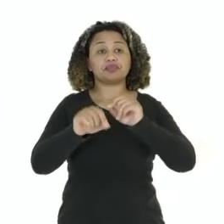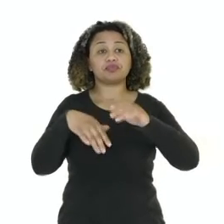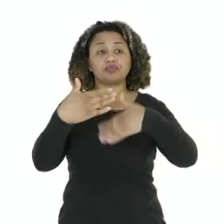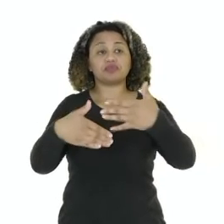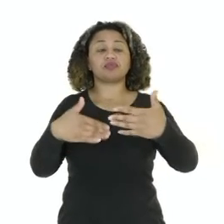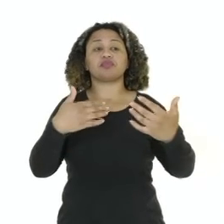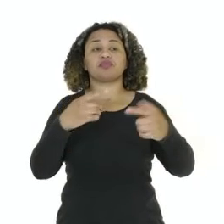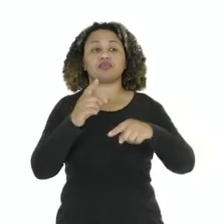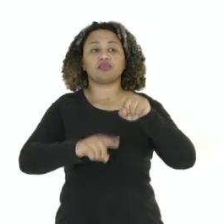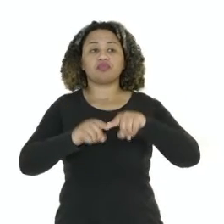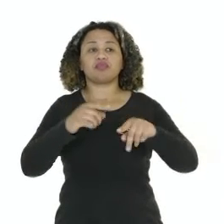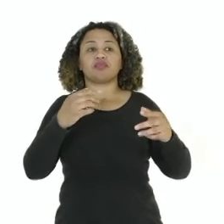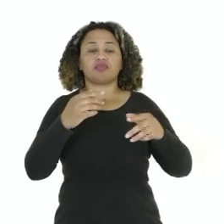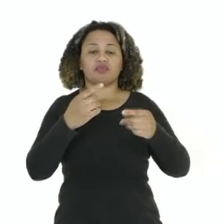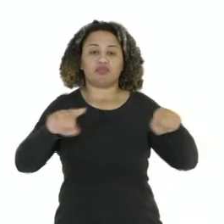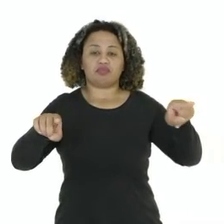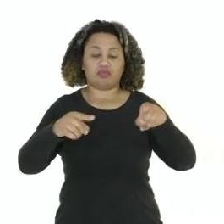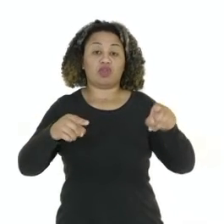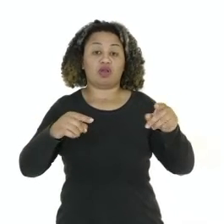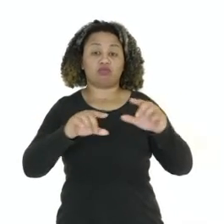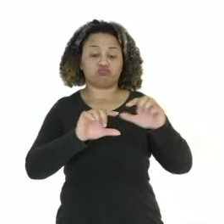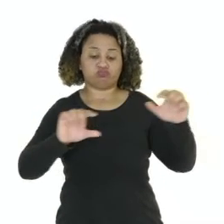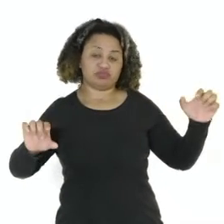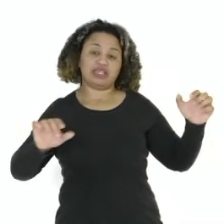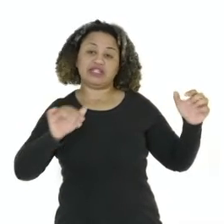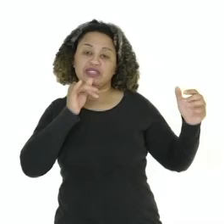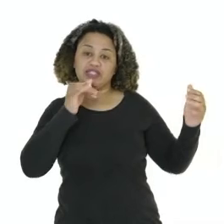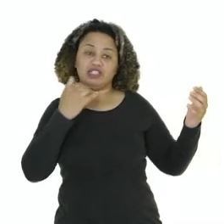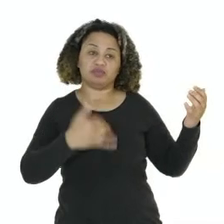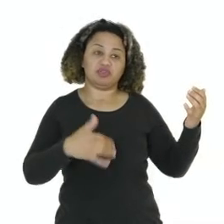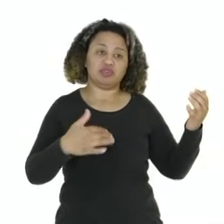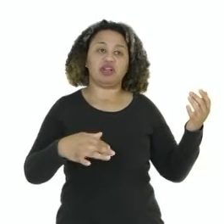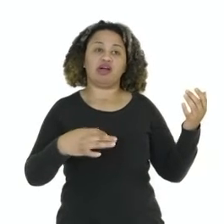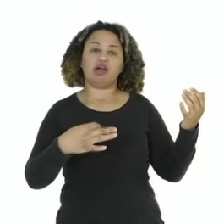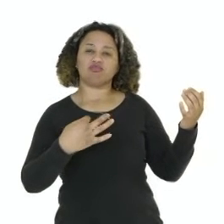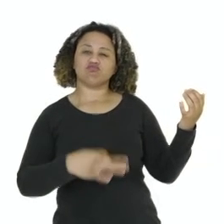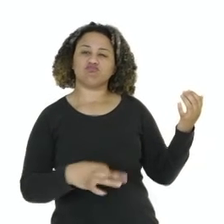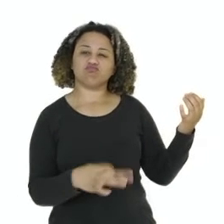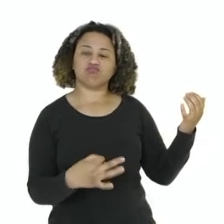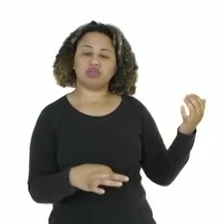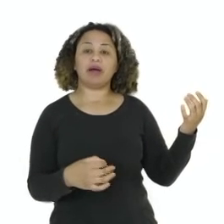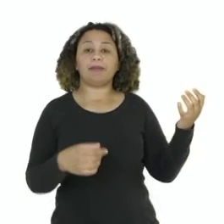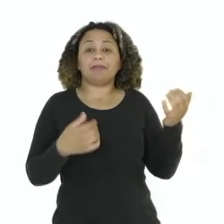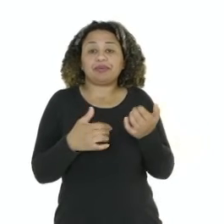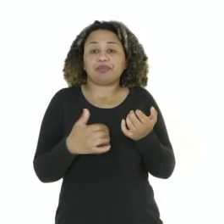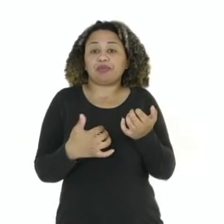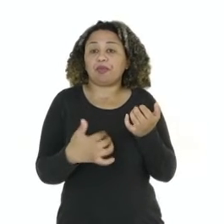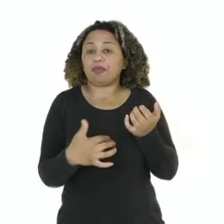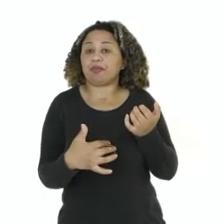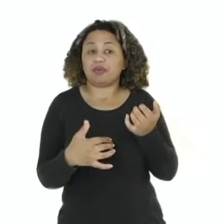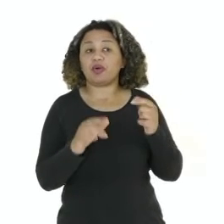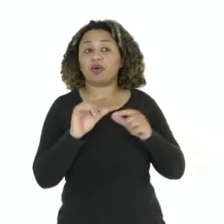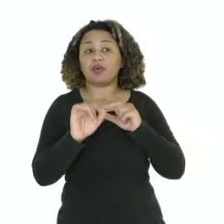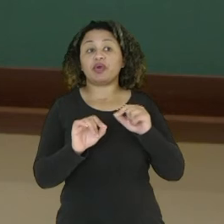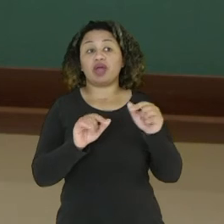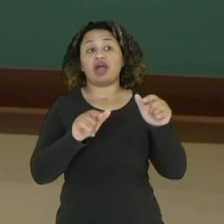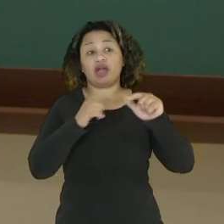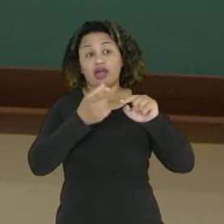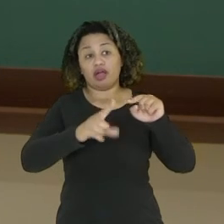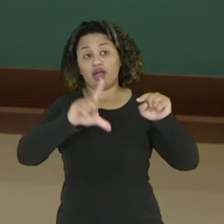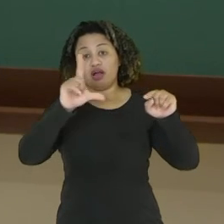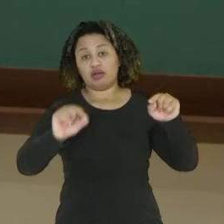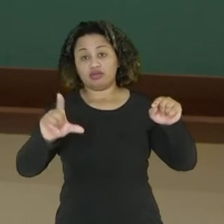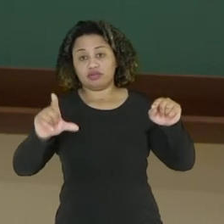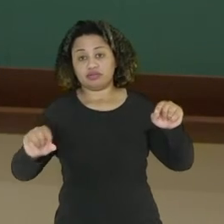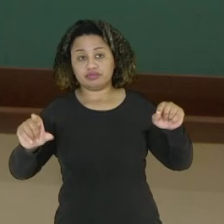dos instrumentos musicais de cordas, como violão, guitarra e cavaquinho, entre outros, é a onda estacionária.